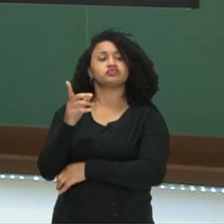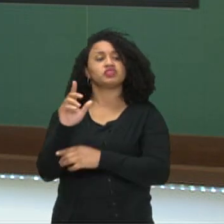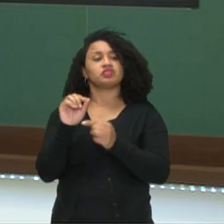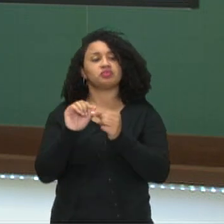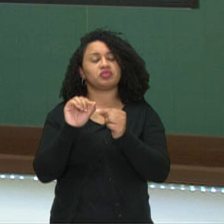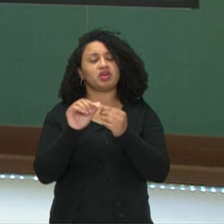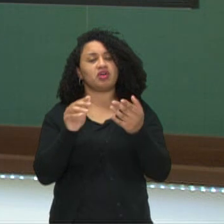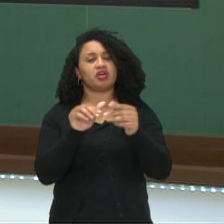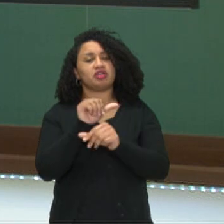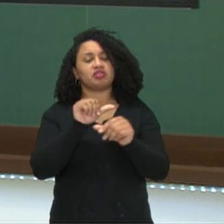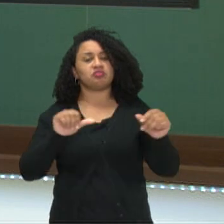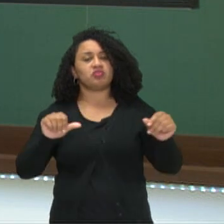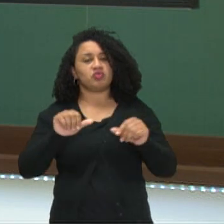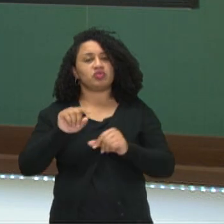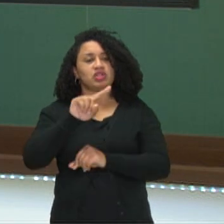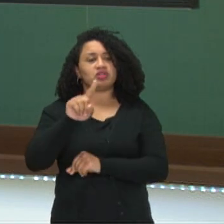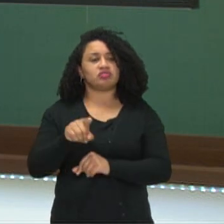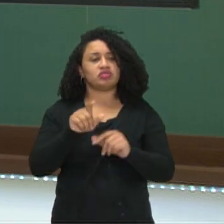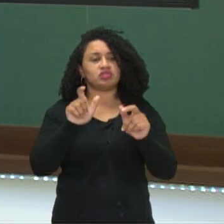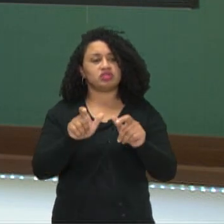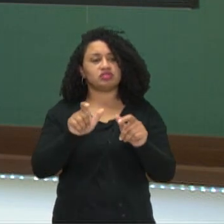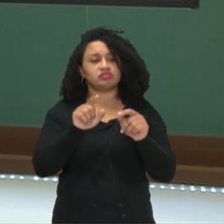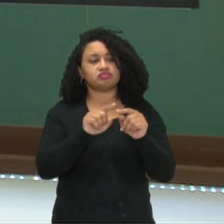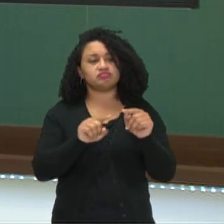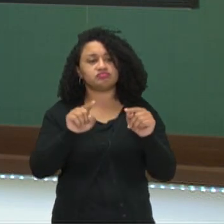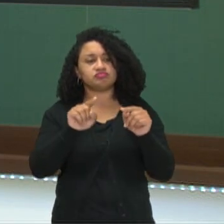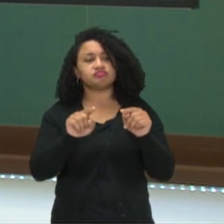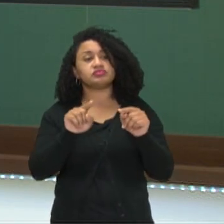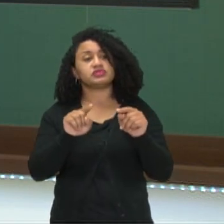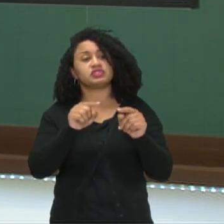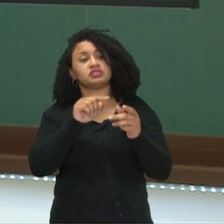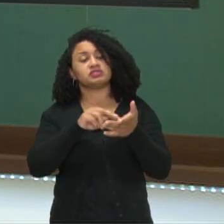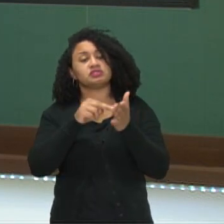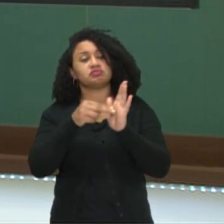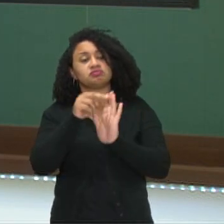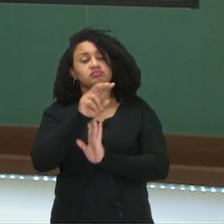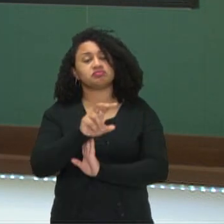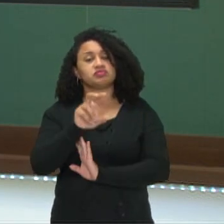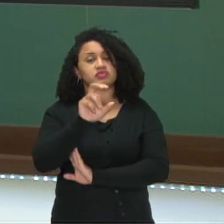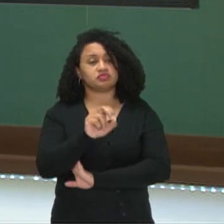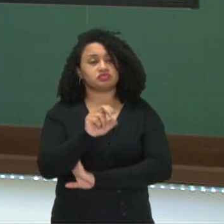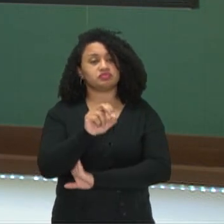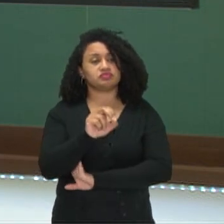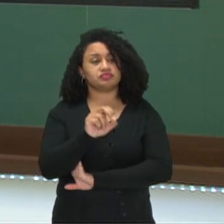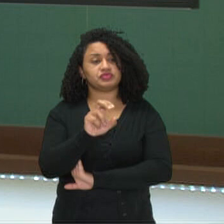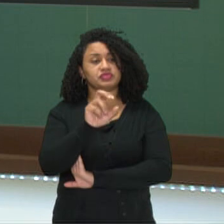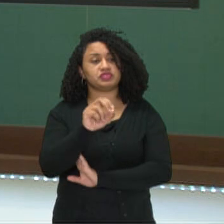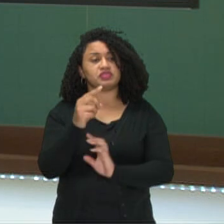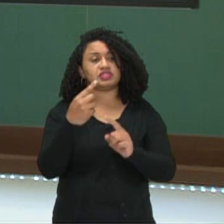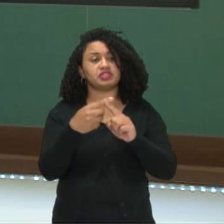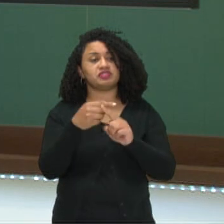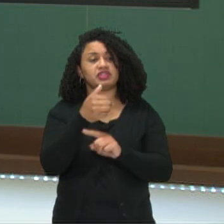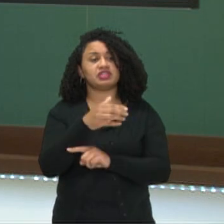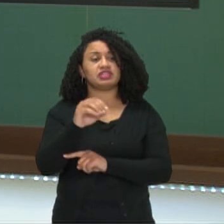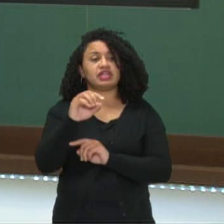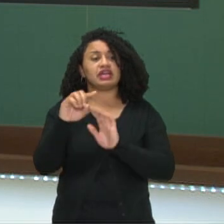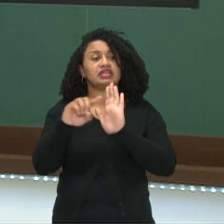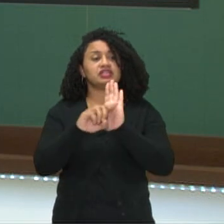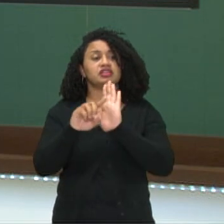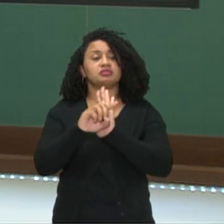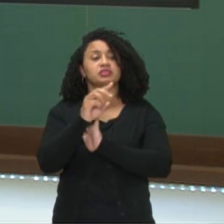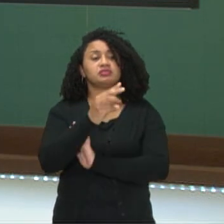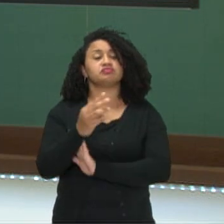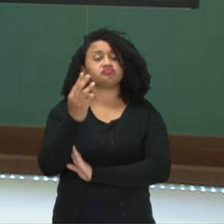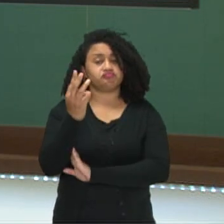casas decimais, 1, 2, 3, 50. Então eu vou ter 50 vezes 10 elevado a menos 3, menos